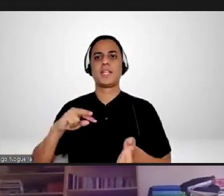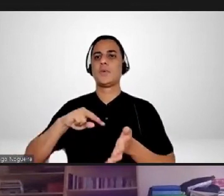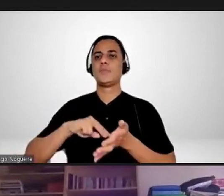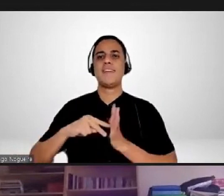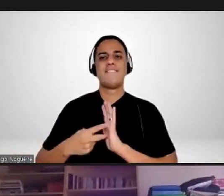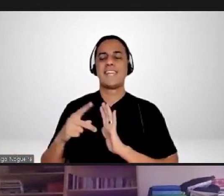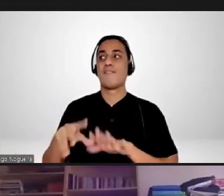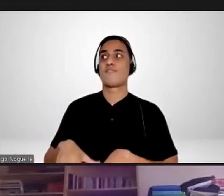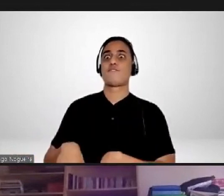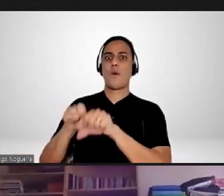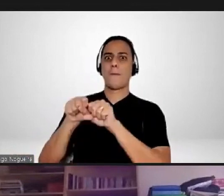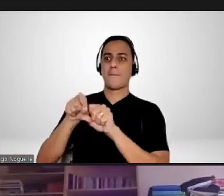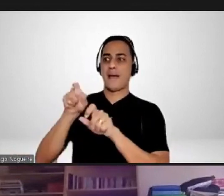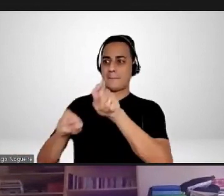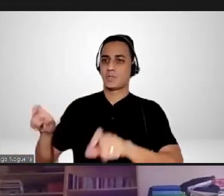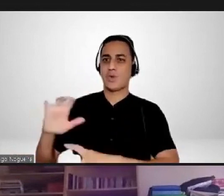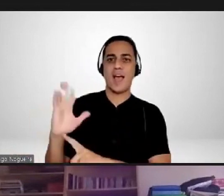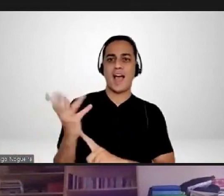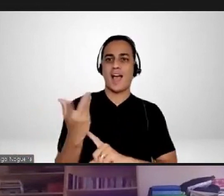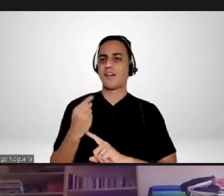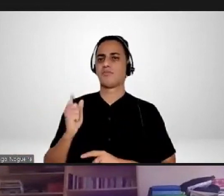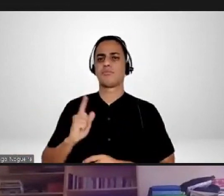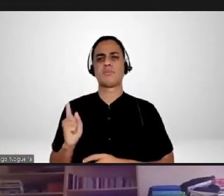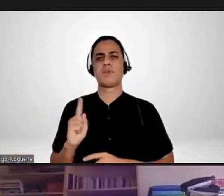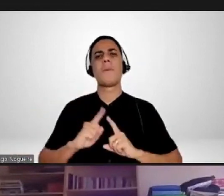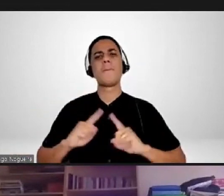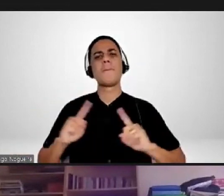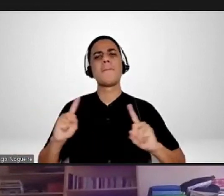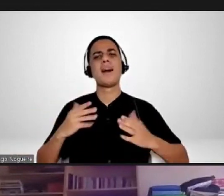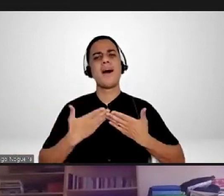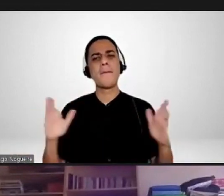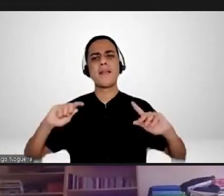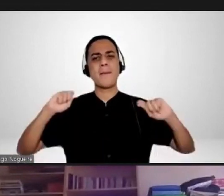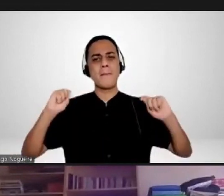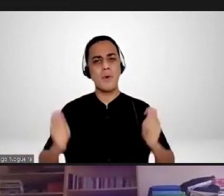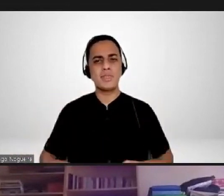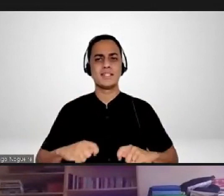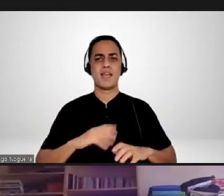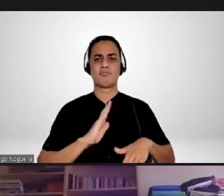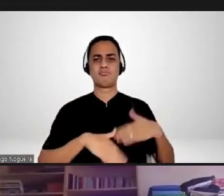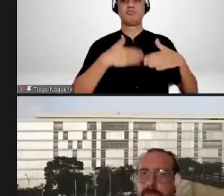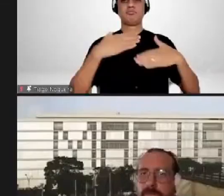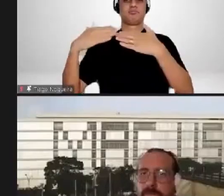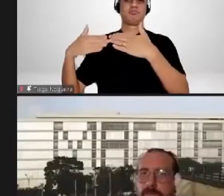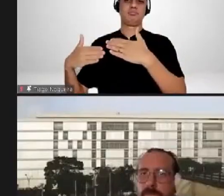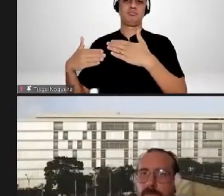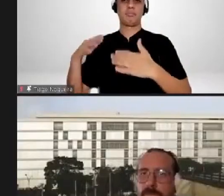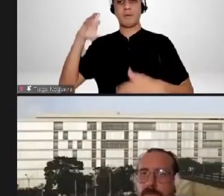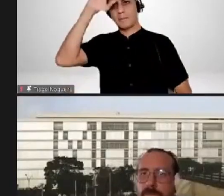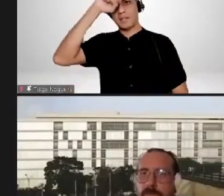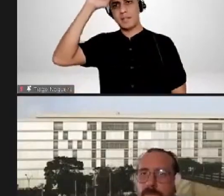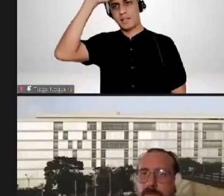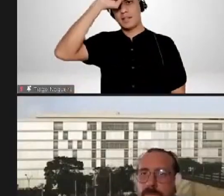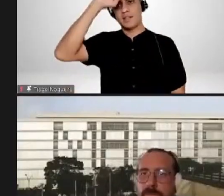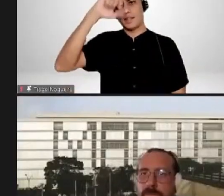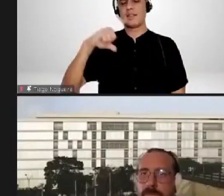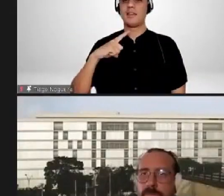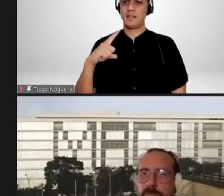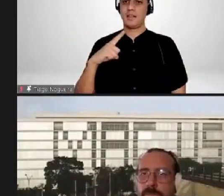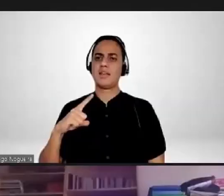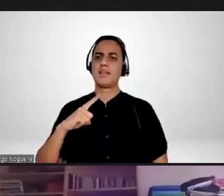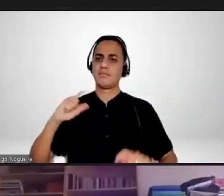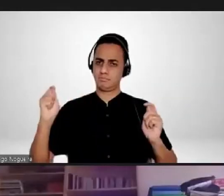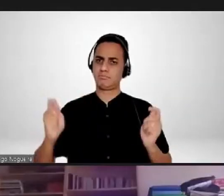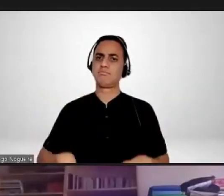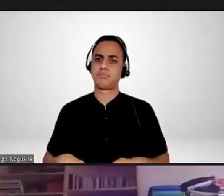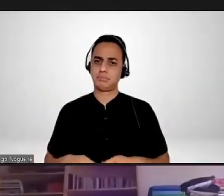artistas, mas como uma maneira de ampliar as nossas potências, né, a nossa capacidade de aprender.